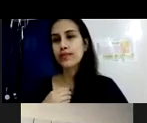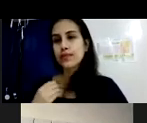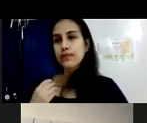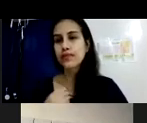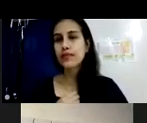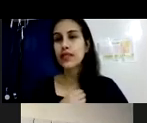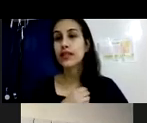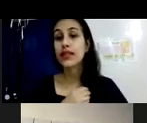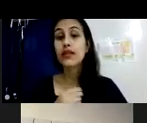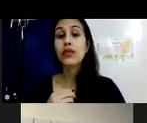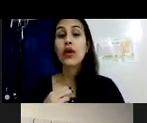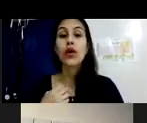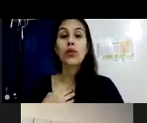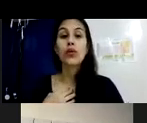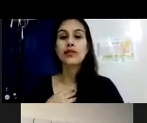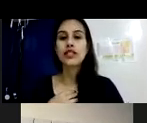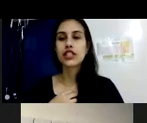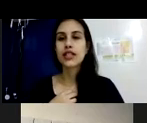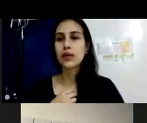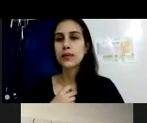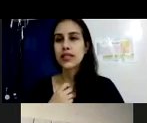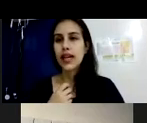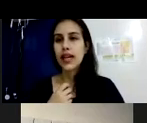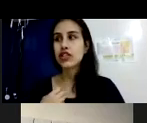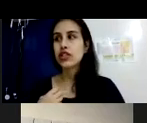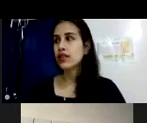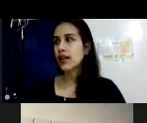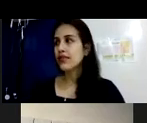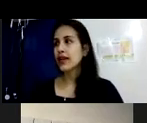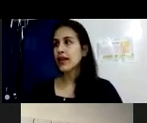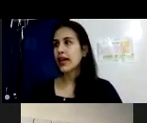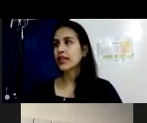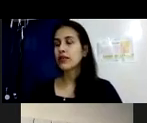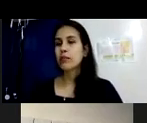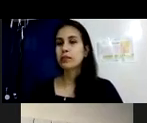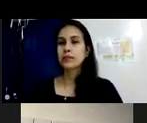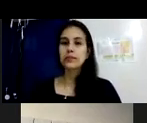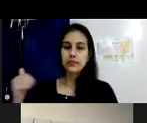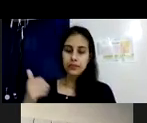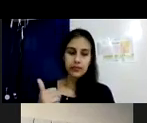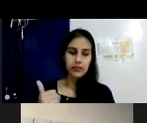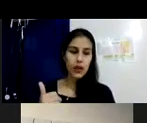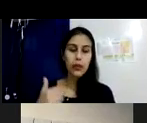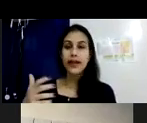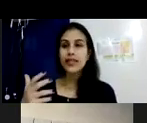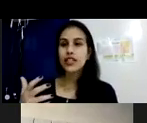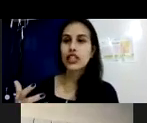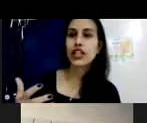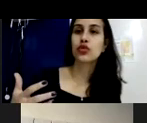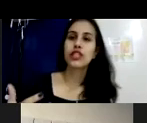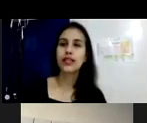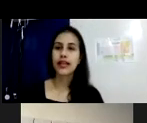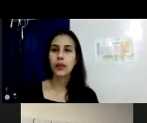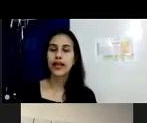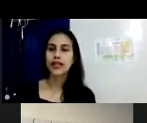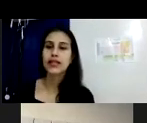novo. Então, quando a gente está com um paciente que teve uma queda, por mais que a gente